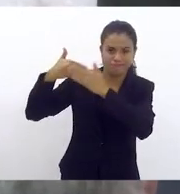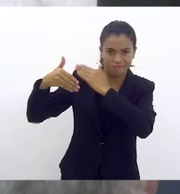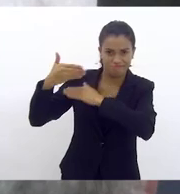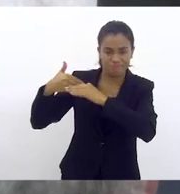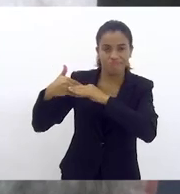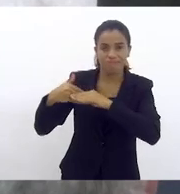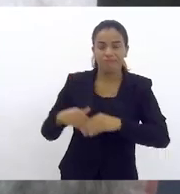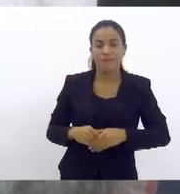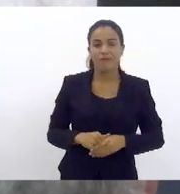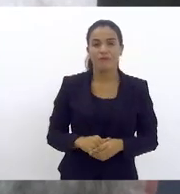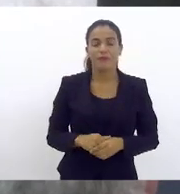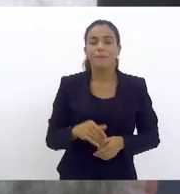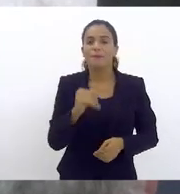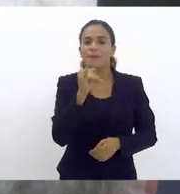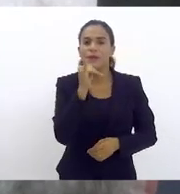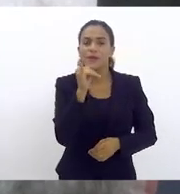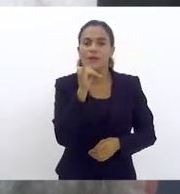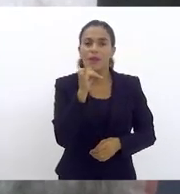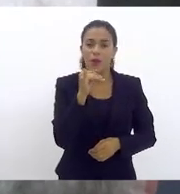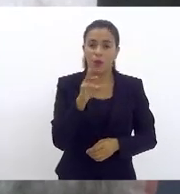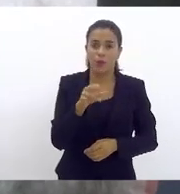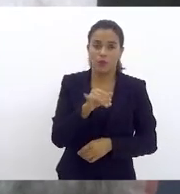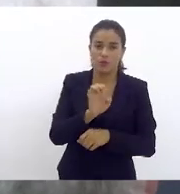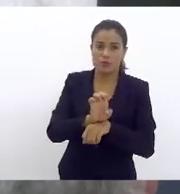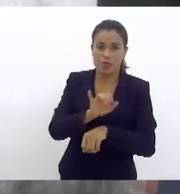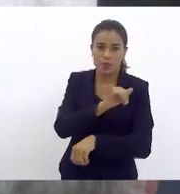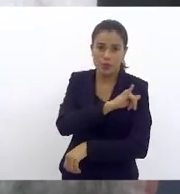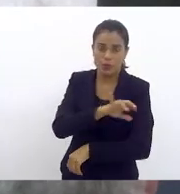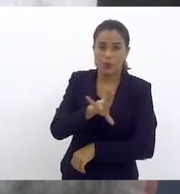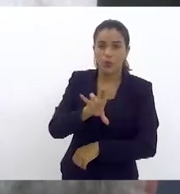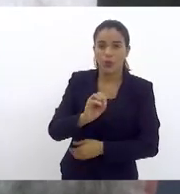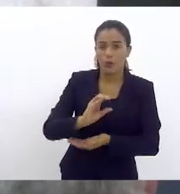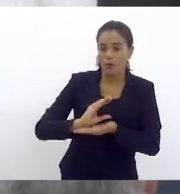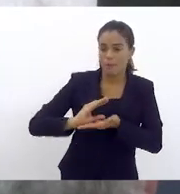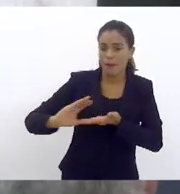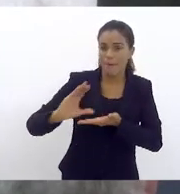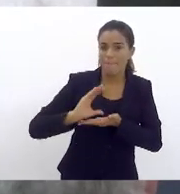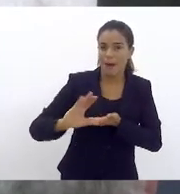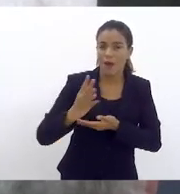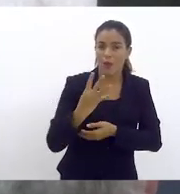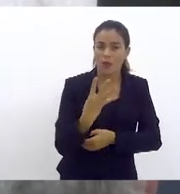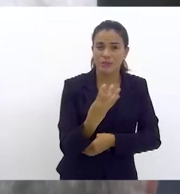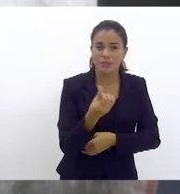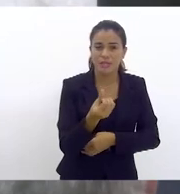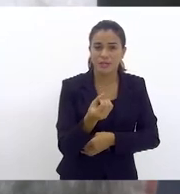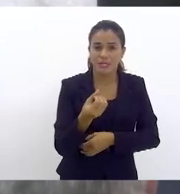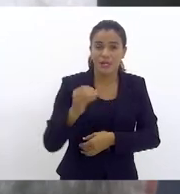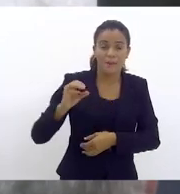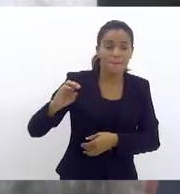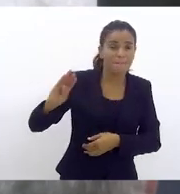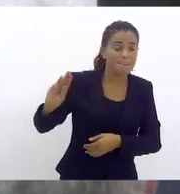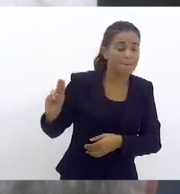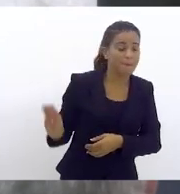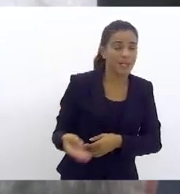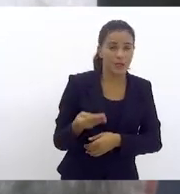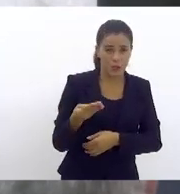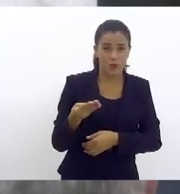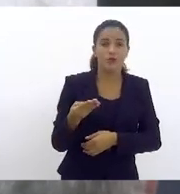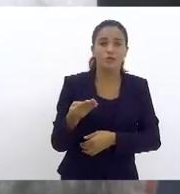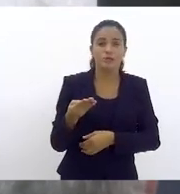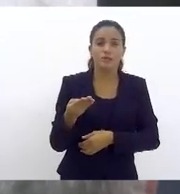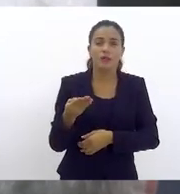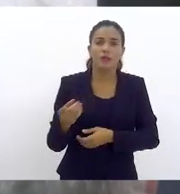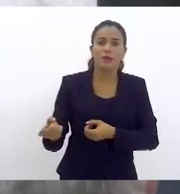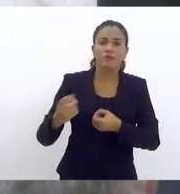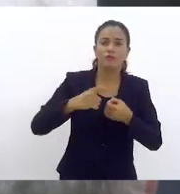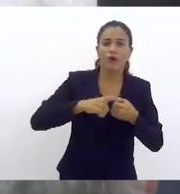para compensar o fato por exemplo do Estado do Rio hoje arrecadar para a união quase 460 bilhões de reais e receber de volta cerca